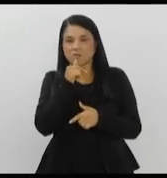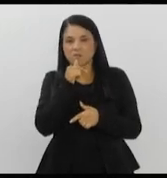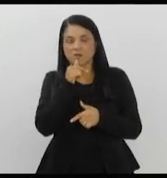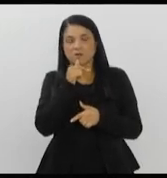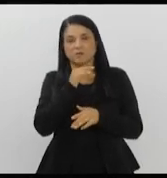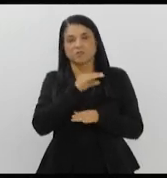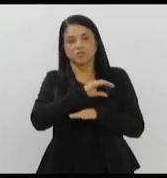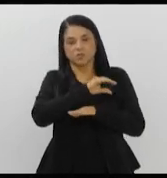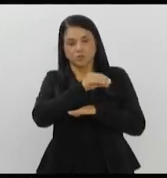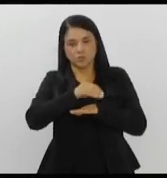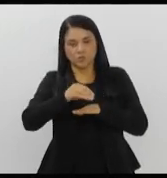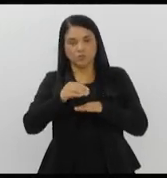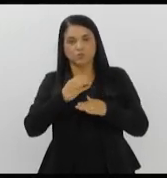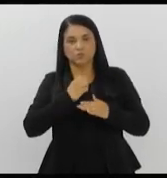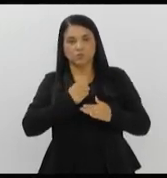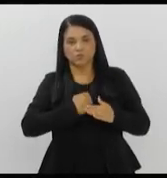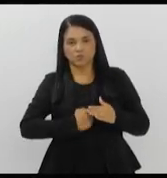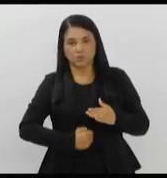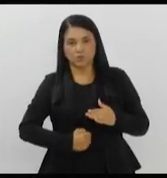Prolagos.